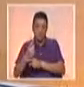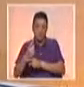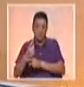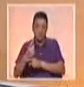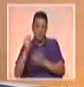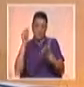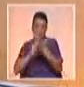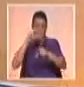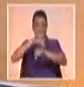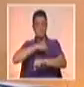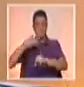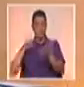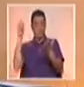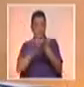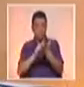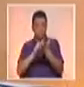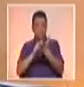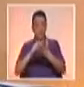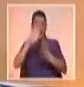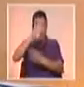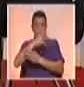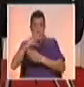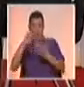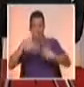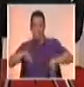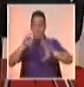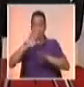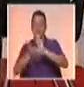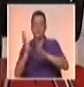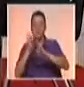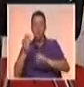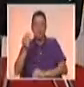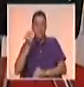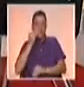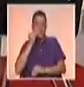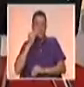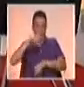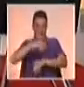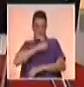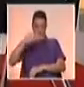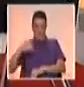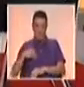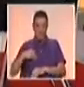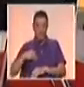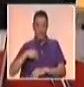de uma consulta ou isso, não é? Que é planeada, mas em casos de urgências, como é que um médico, um enfermeiro, um técnico